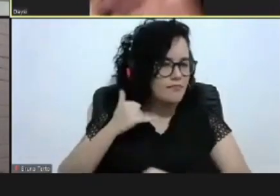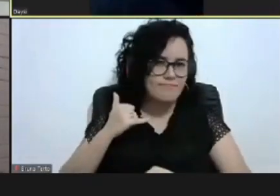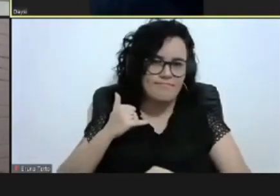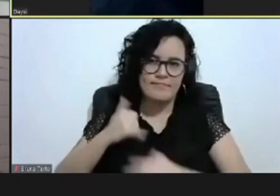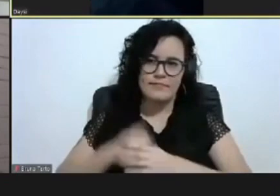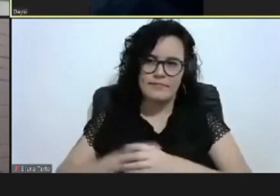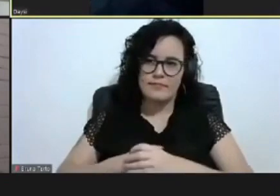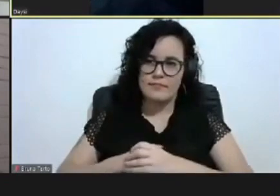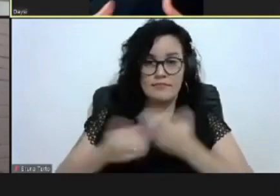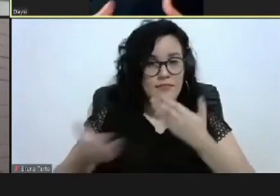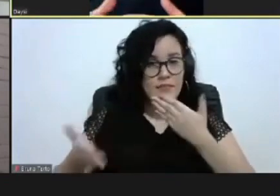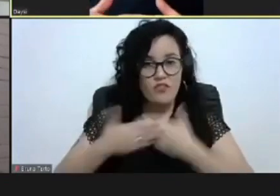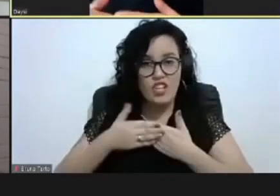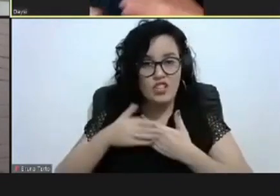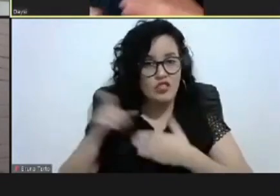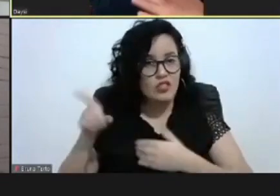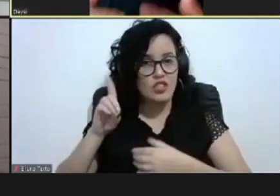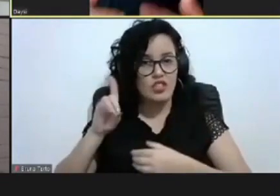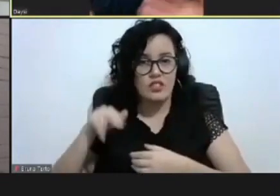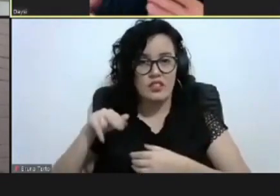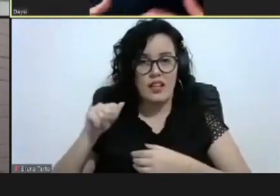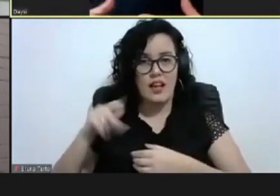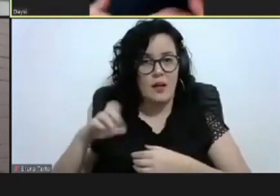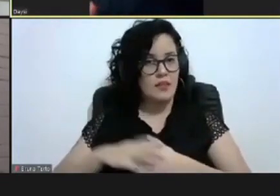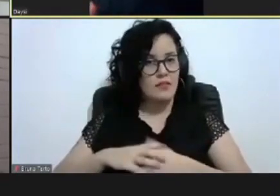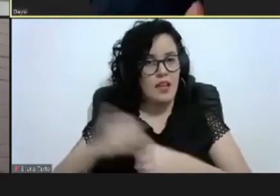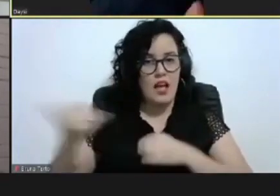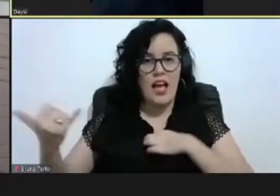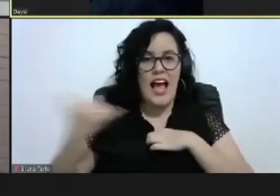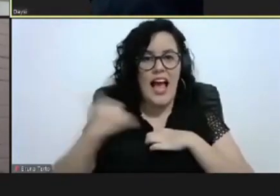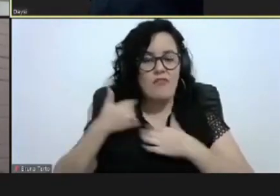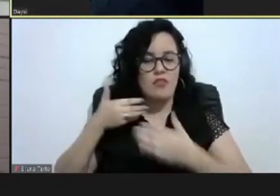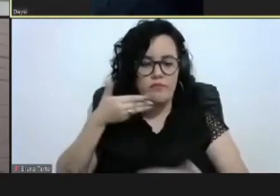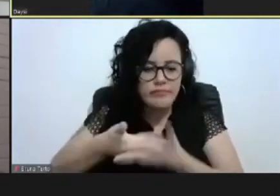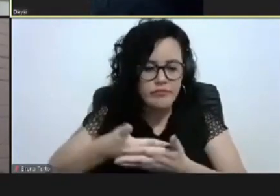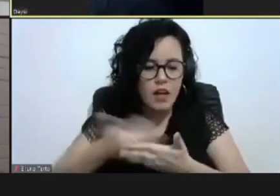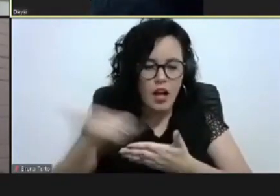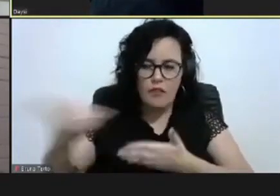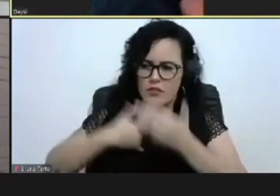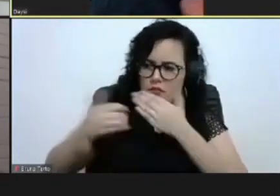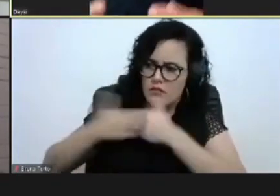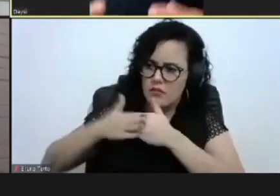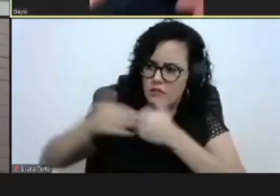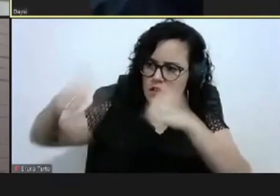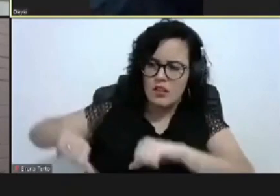e fechou, e avisou que estava fechando assim muito